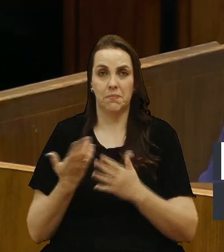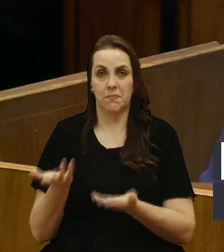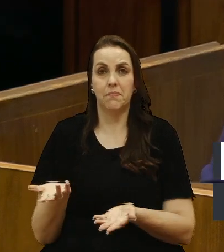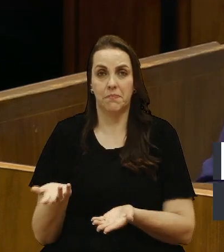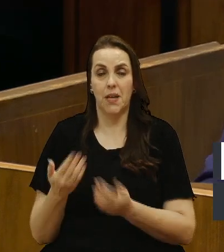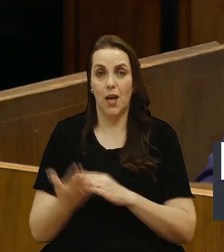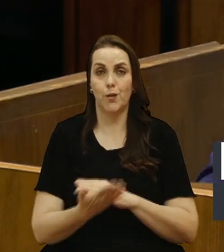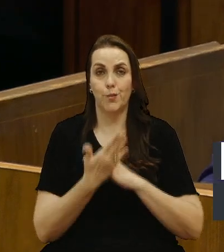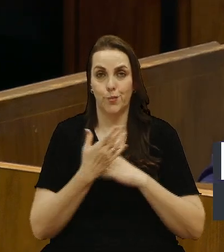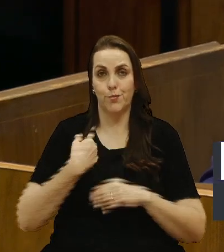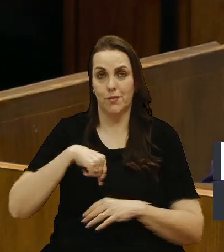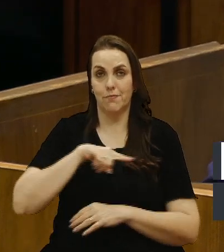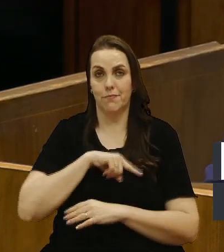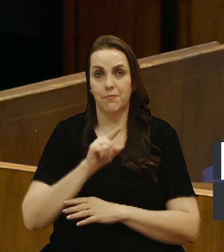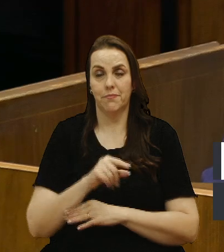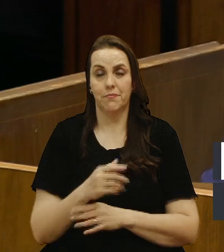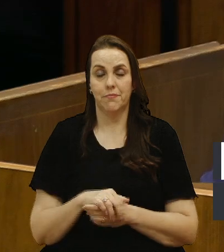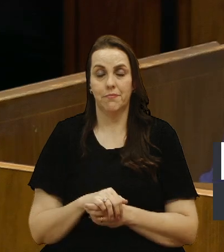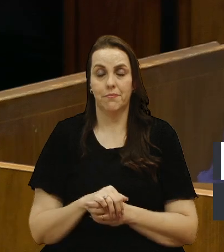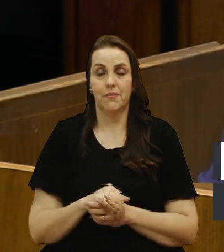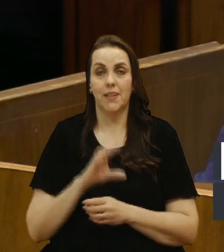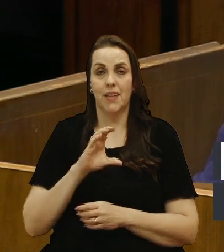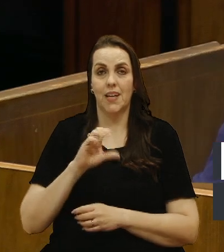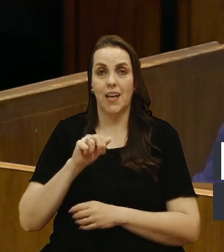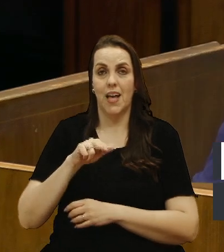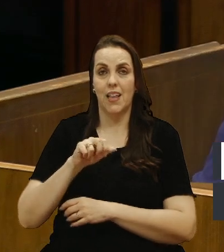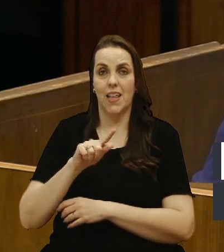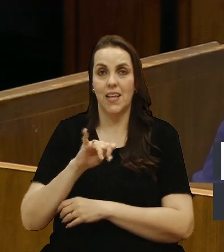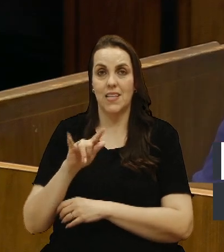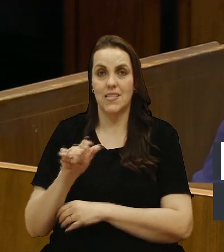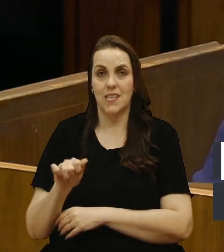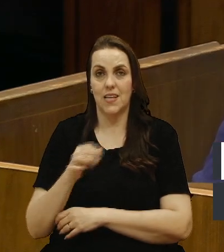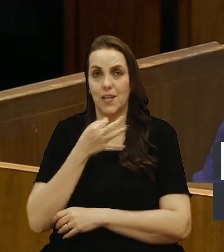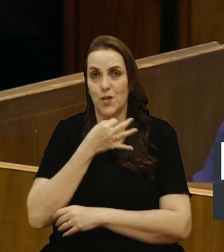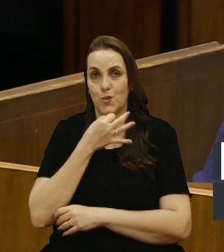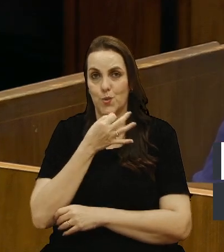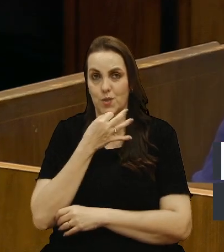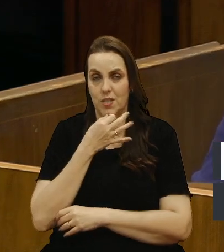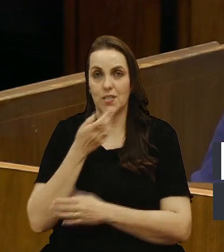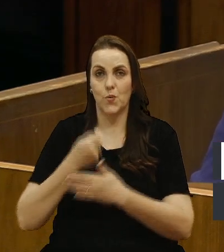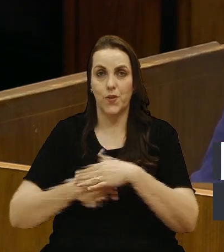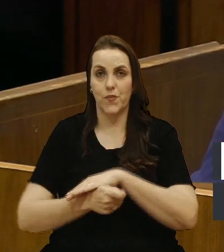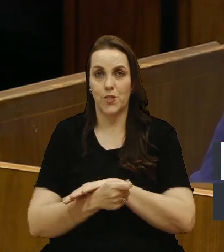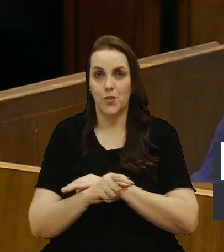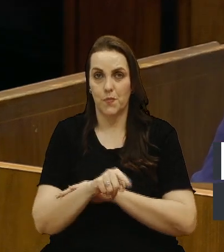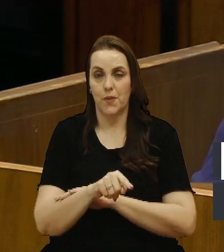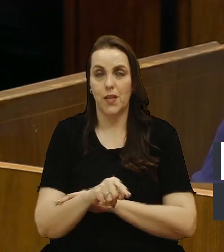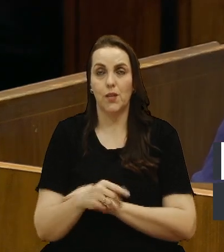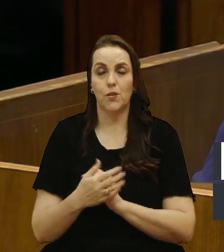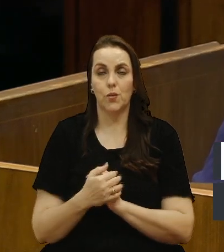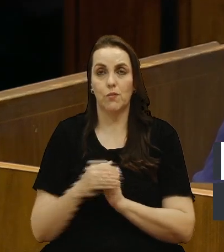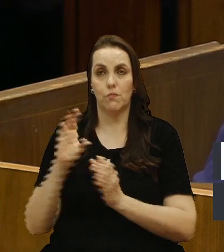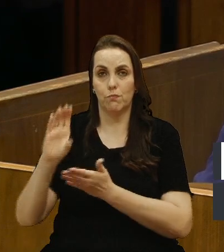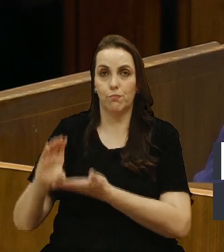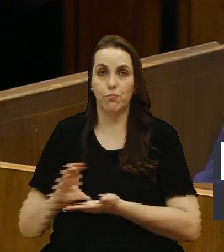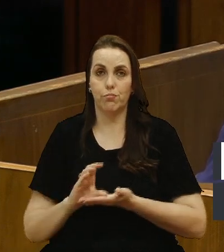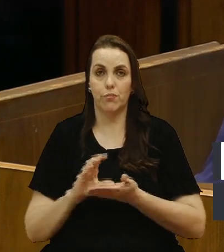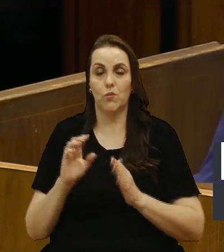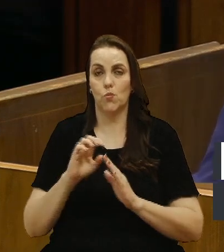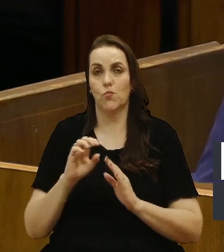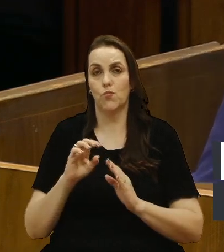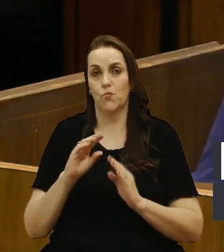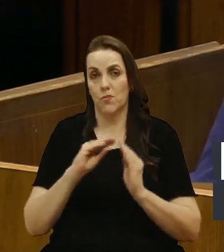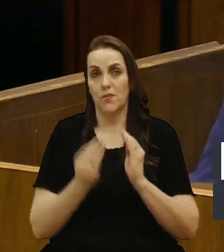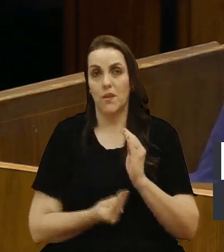muito. Na questão do Canaliza Caxias, o investimento que está vindo, que veio proveniente do SAMAI também,